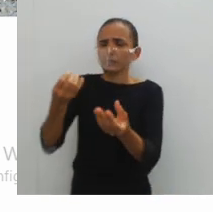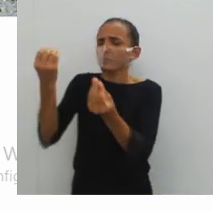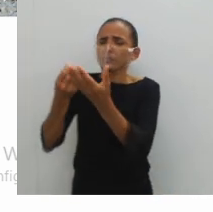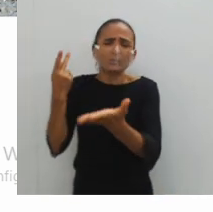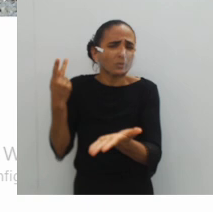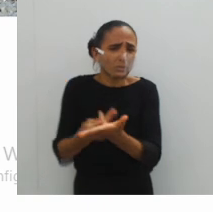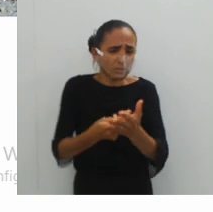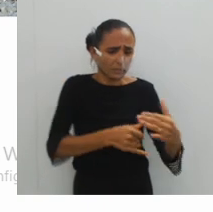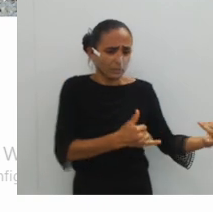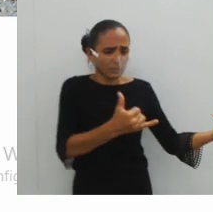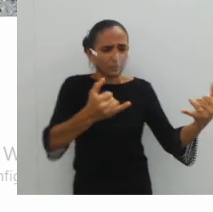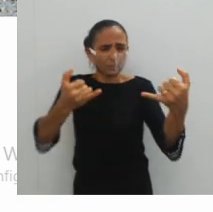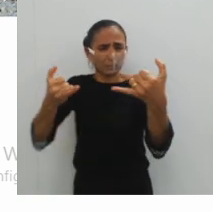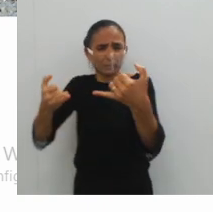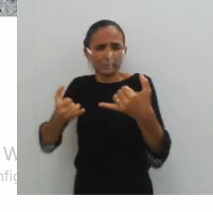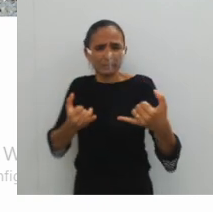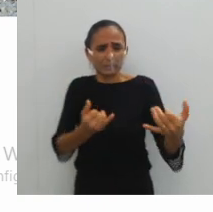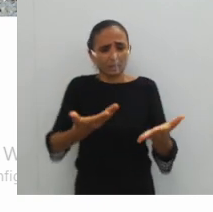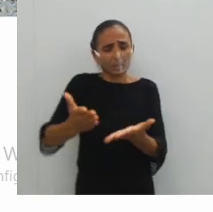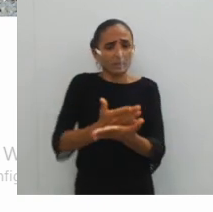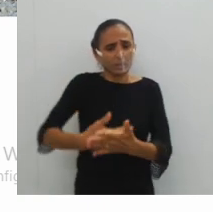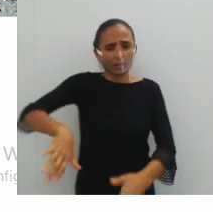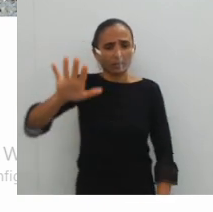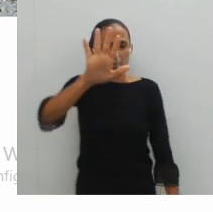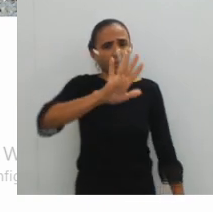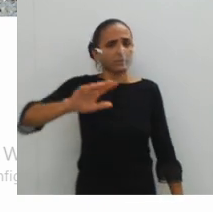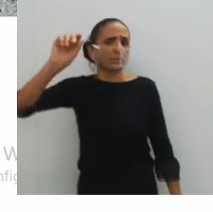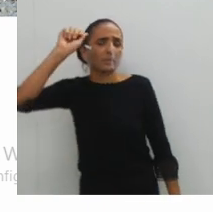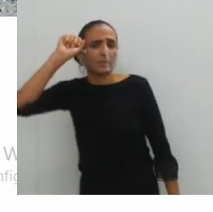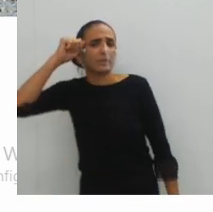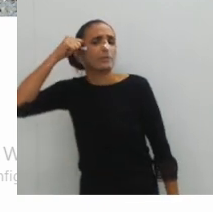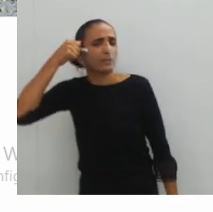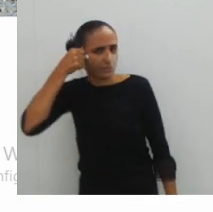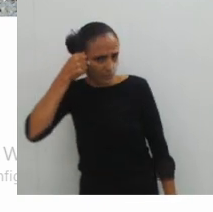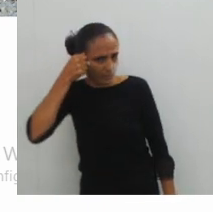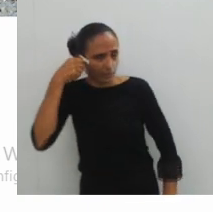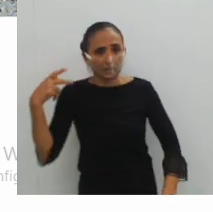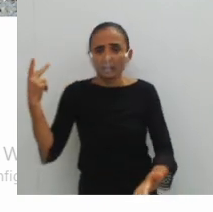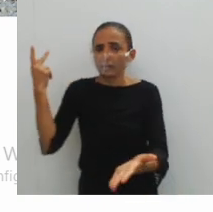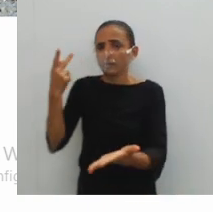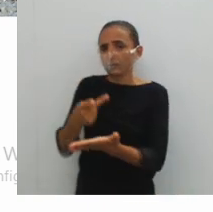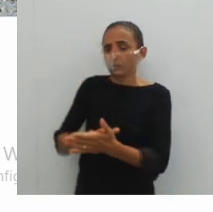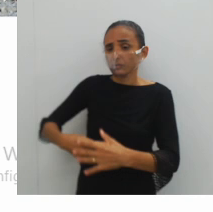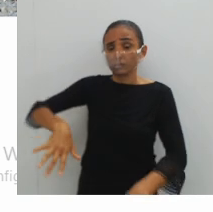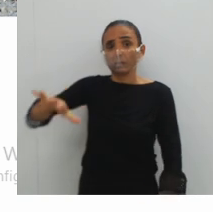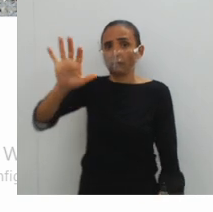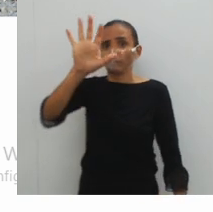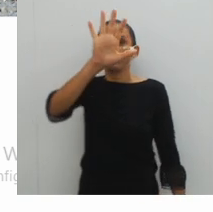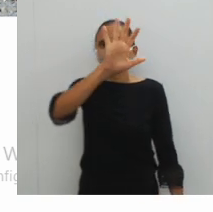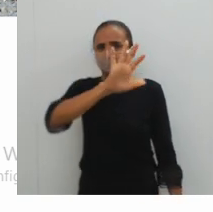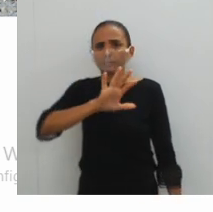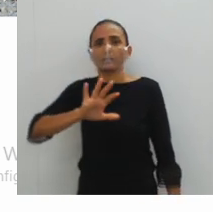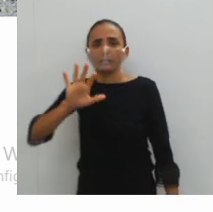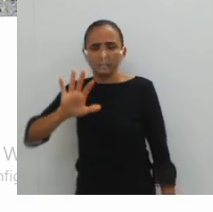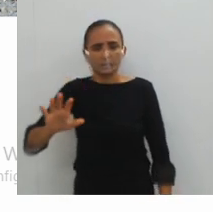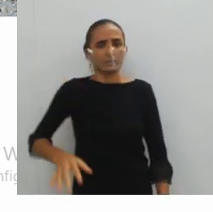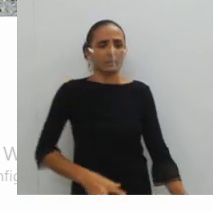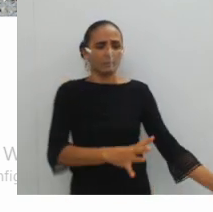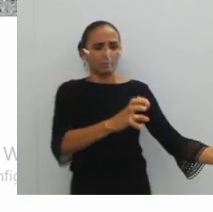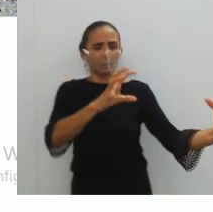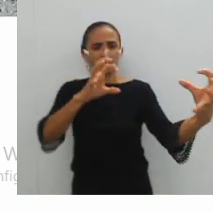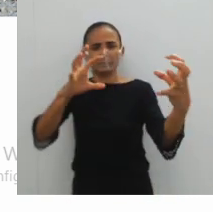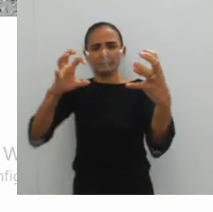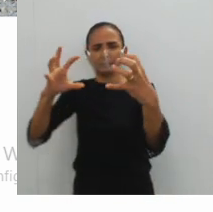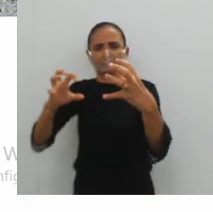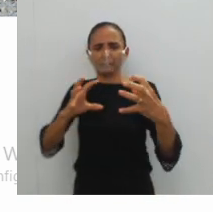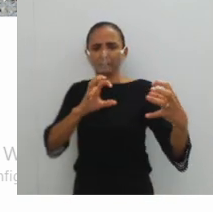Médio, em algumas regiões da África também, ali no norte da África. São regiões que têm esses conflitos